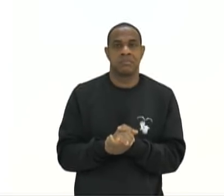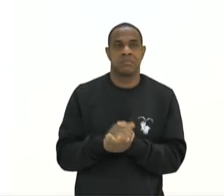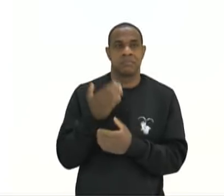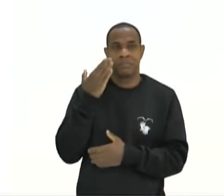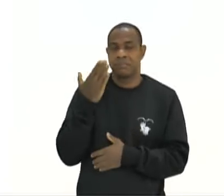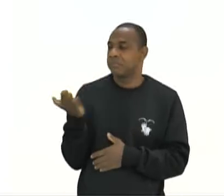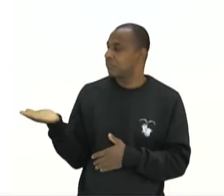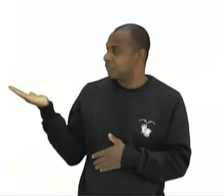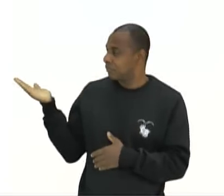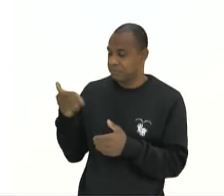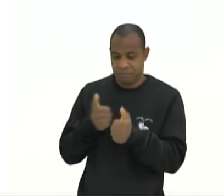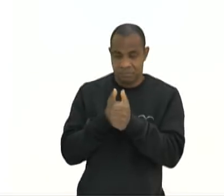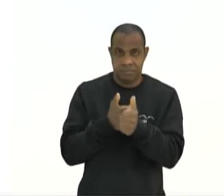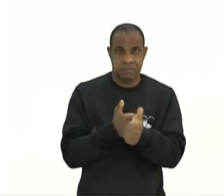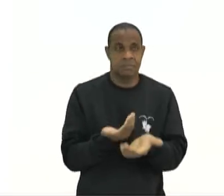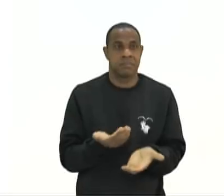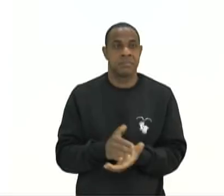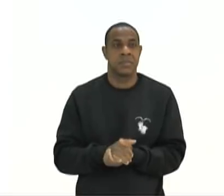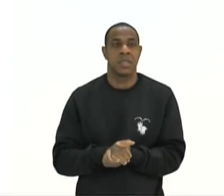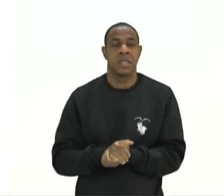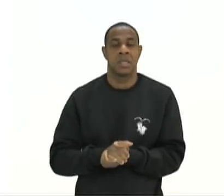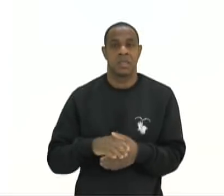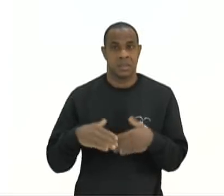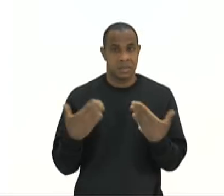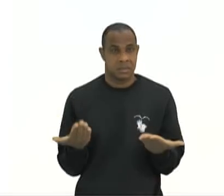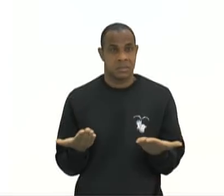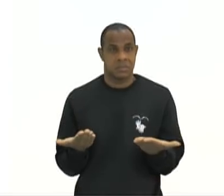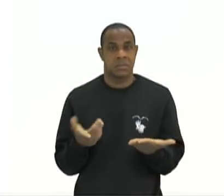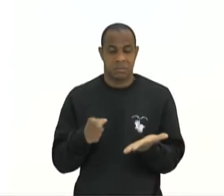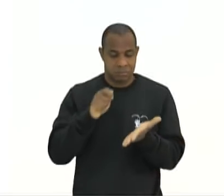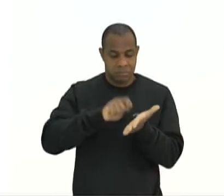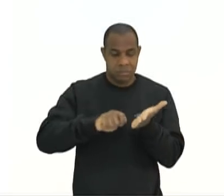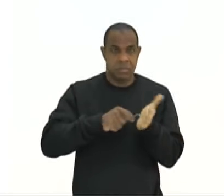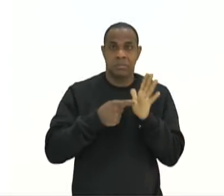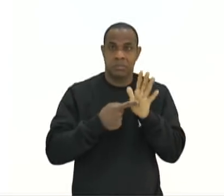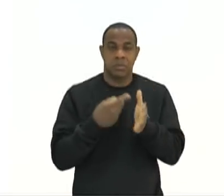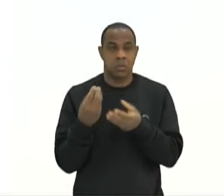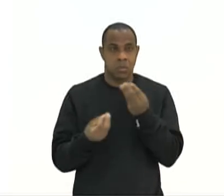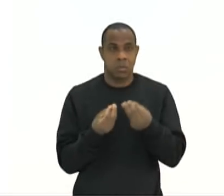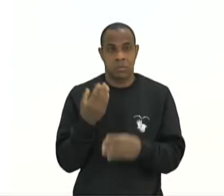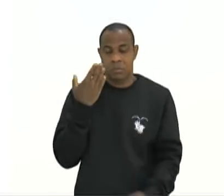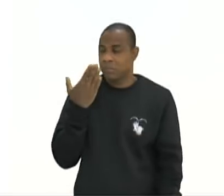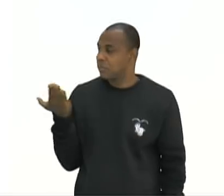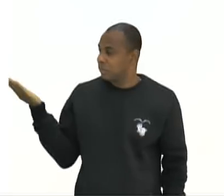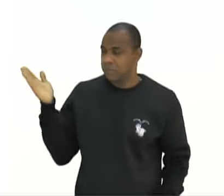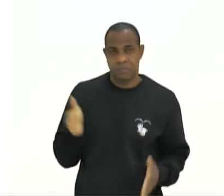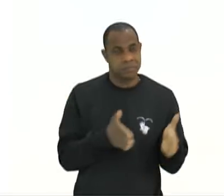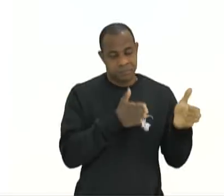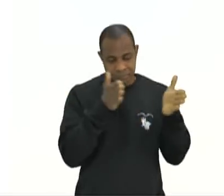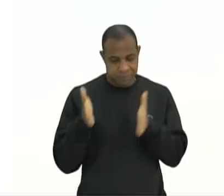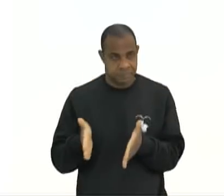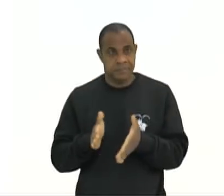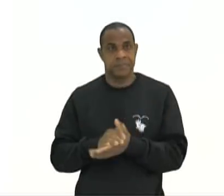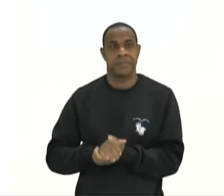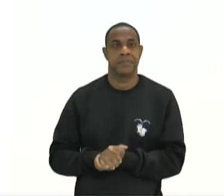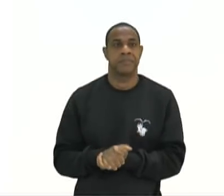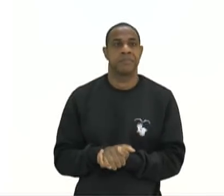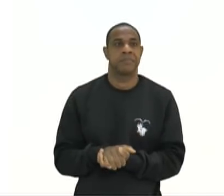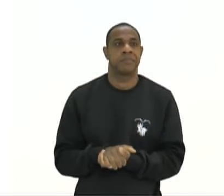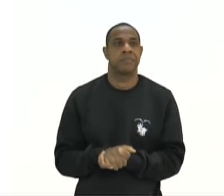segundos. Ok? Então são as formas que você tem para descrever esse fenômeno. Avançando para a nossa próxima tela,